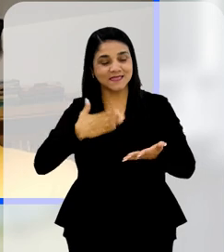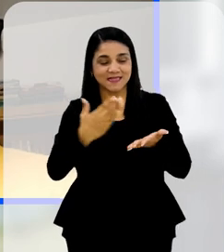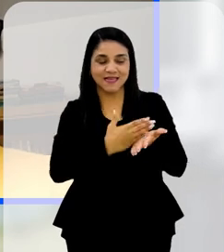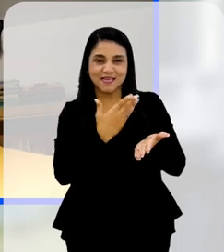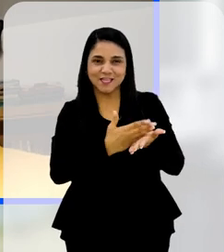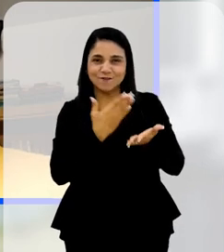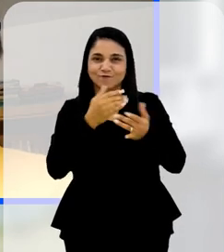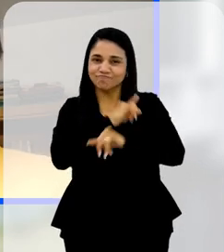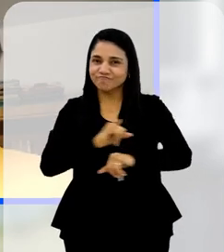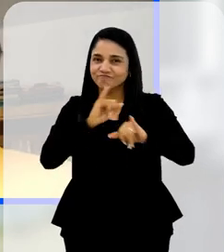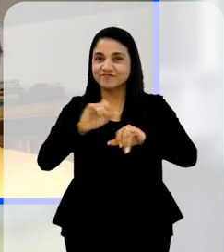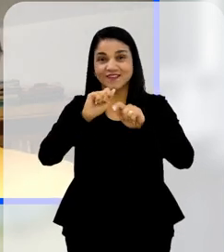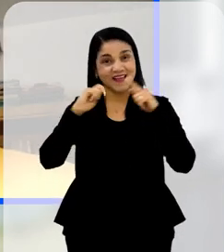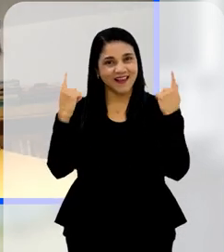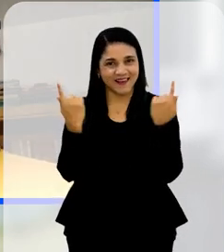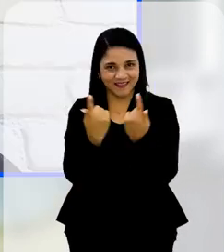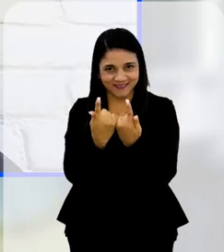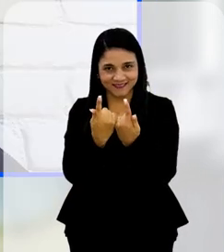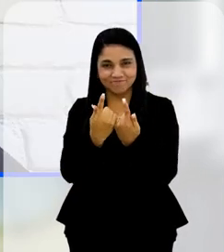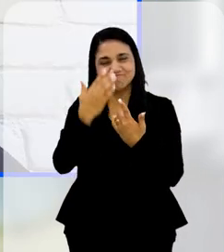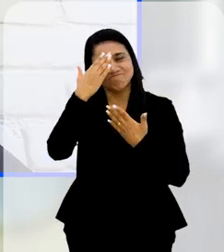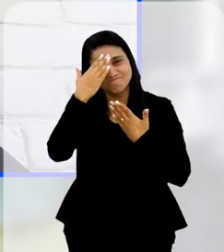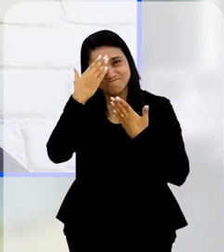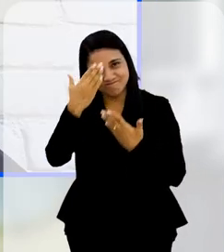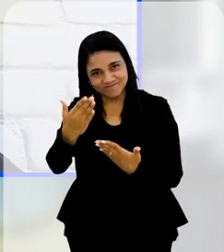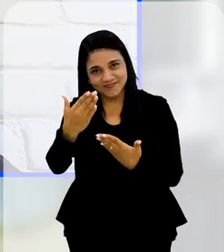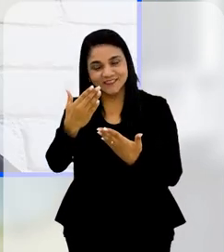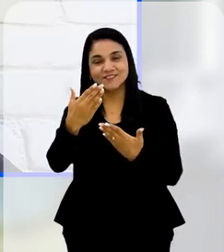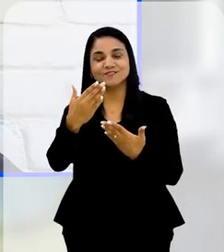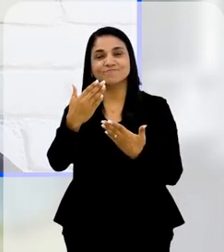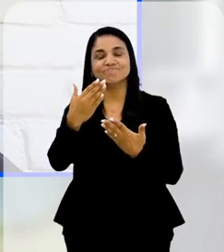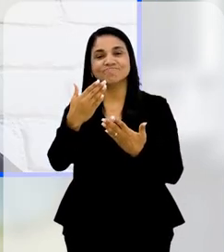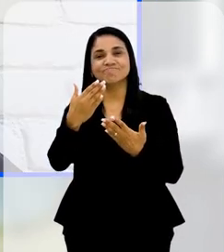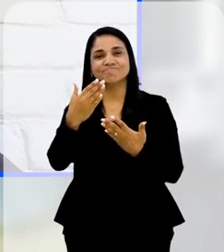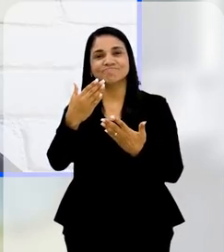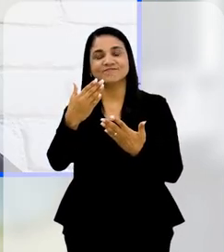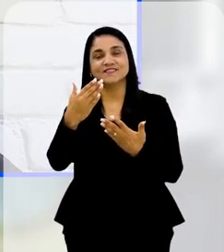esses são talvez os pontos que definem o meu perfil